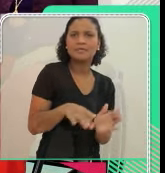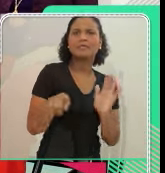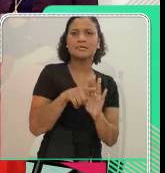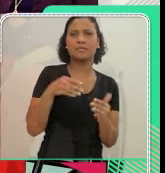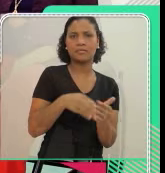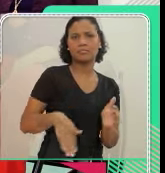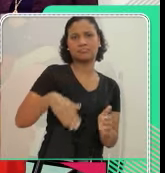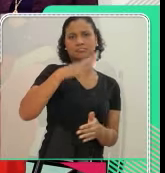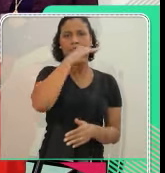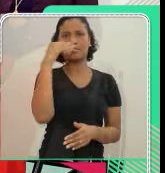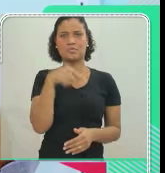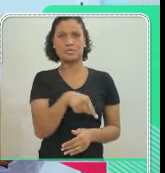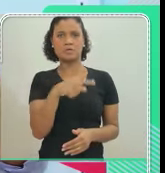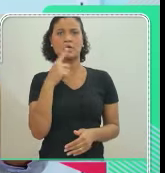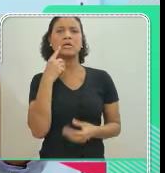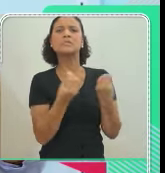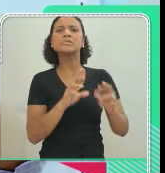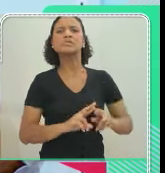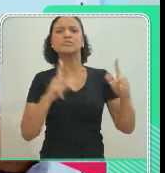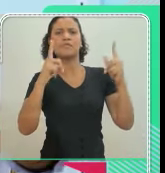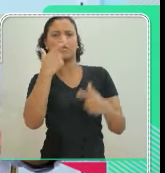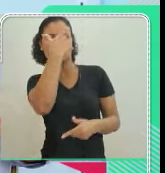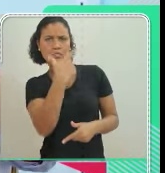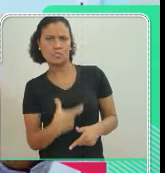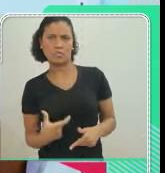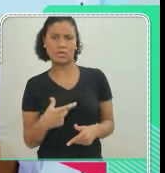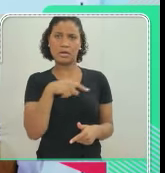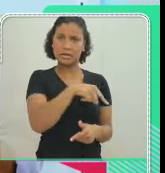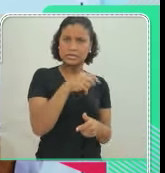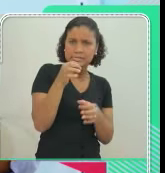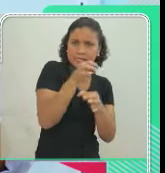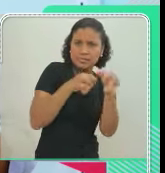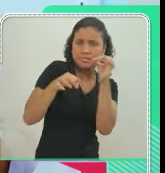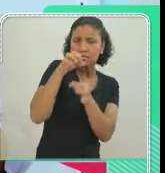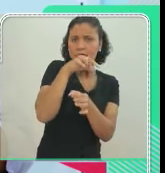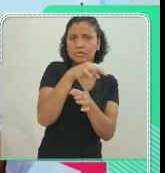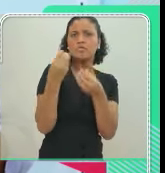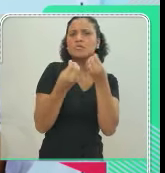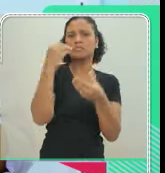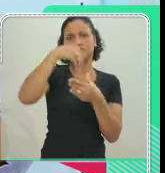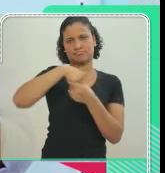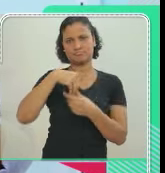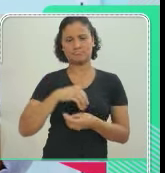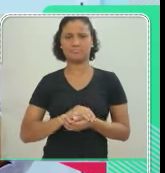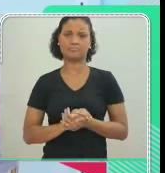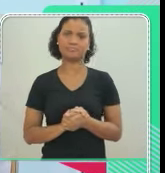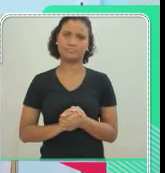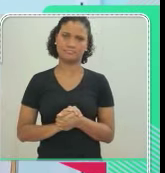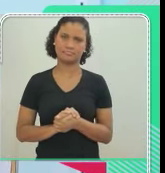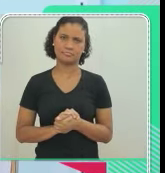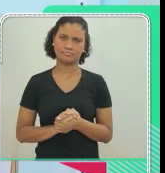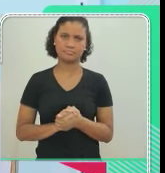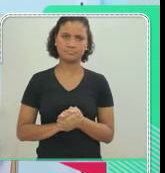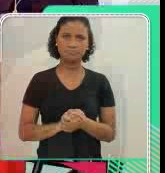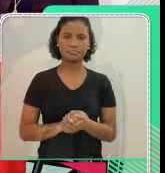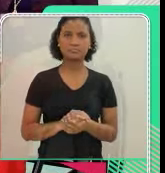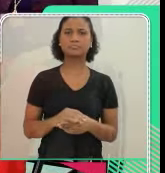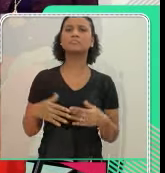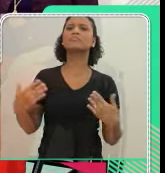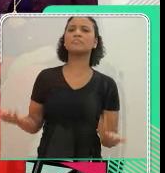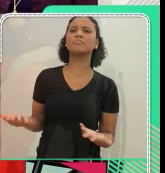também a nós adultos, só que elas estão localizadas já nas diferentes regiões do corpo e formam as células daquela determinada